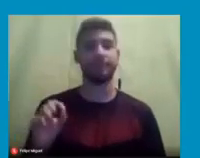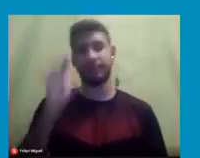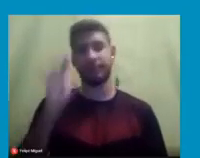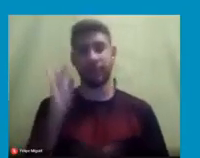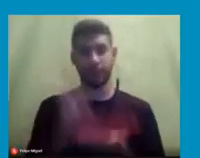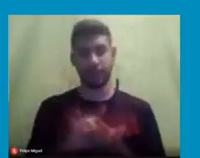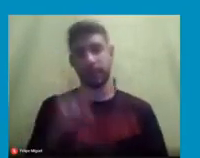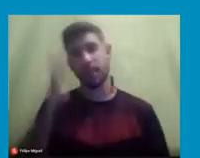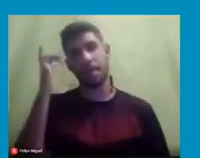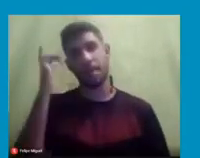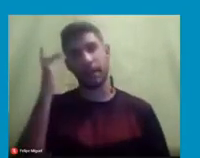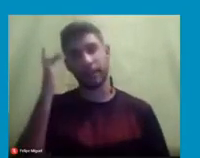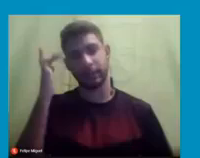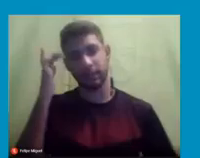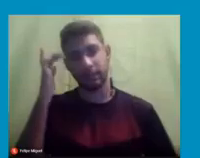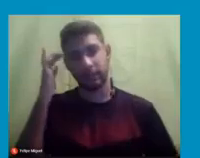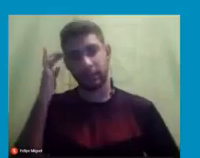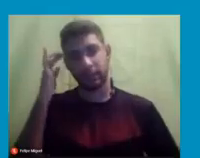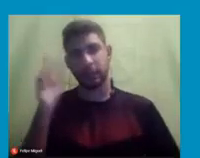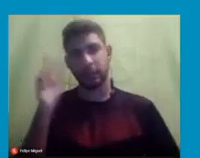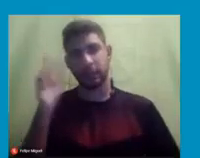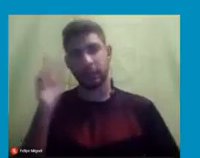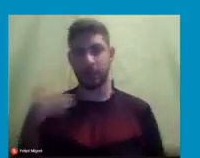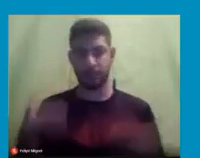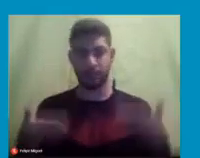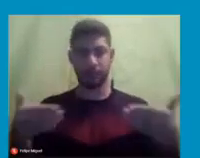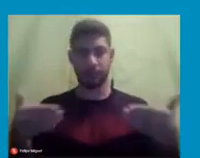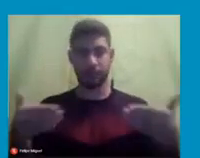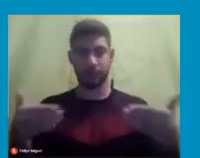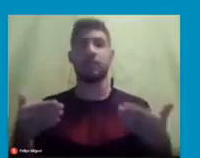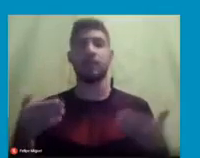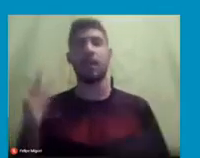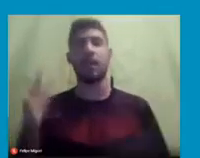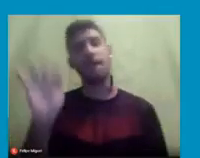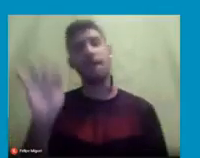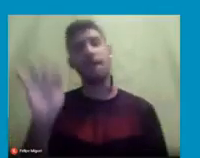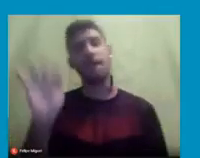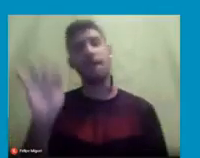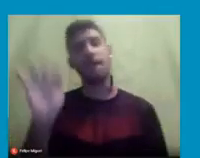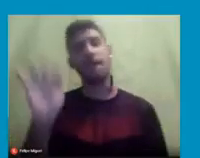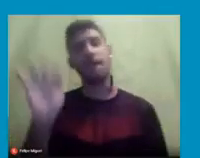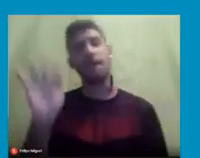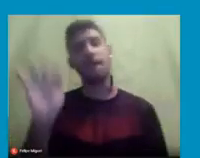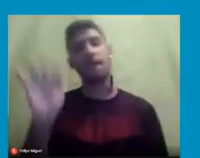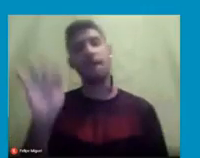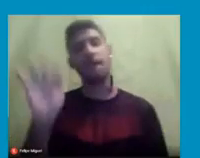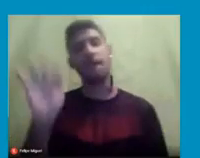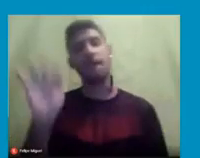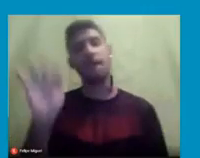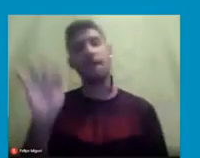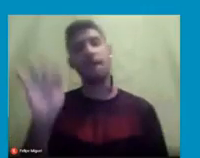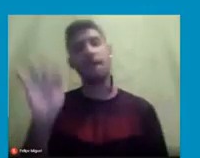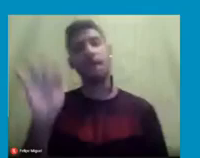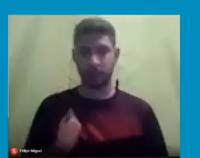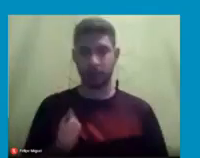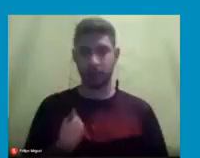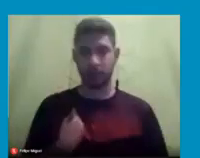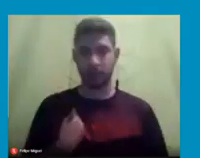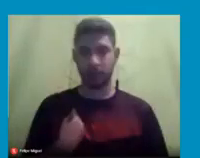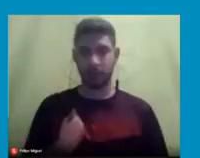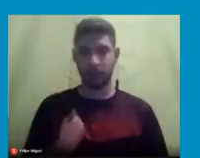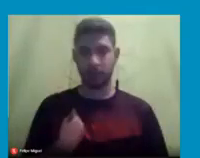amanhã, por exemplo, o Supremo Tribunal Federal vai apreciar em plenário uma arguição